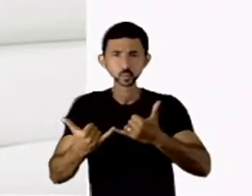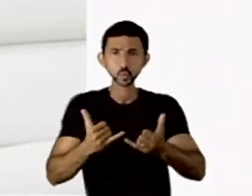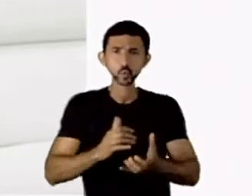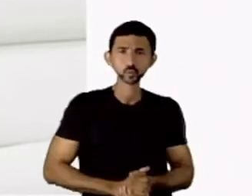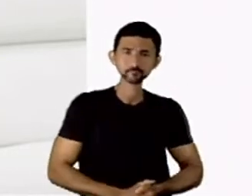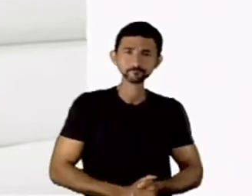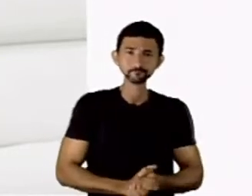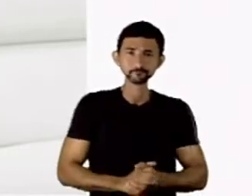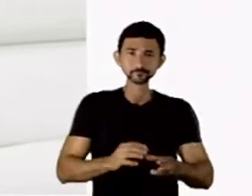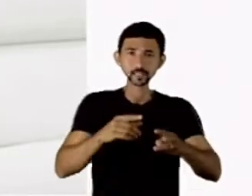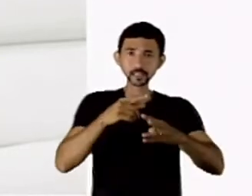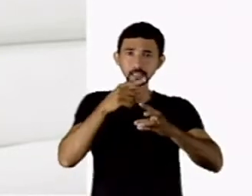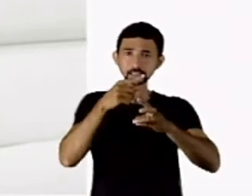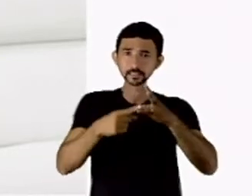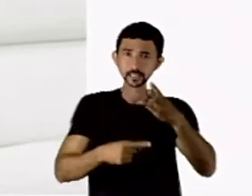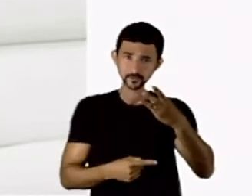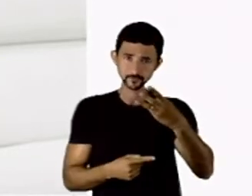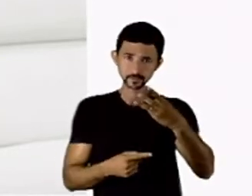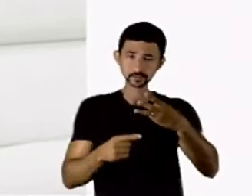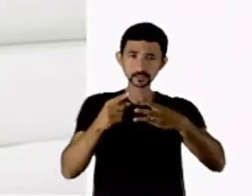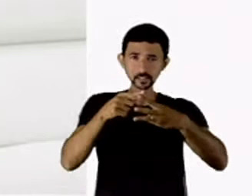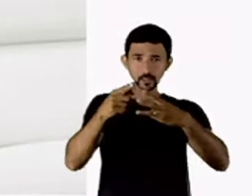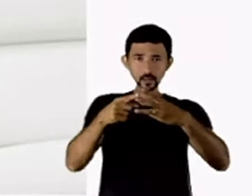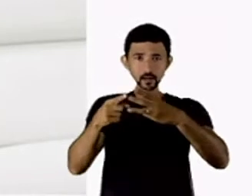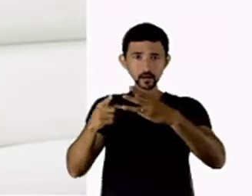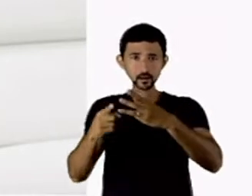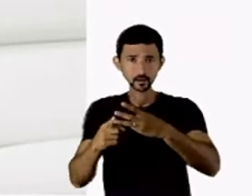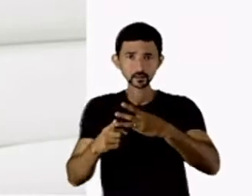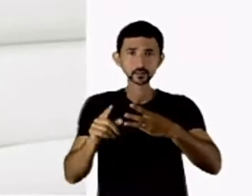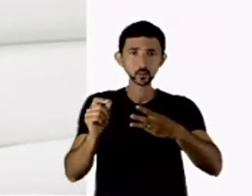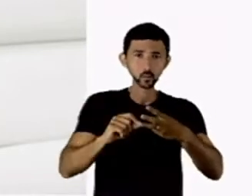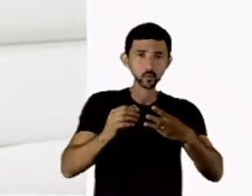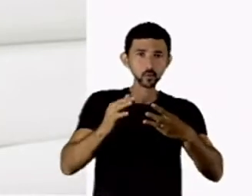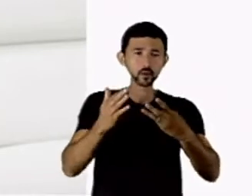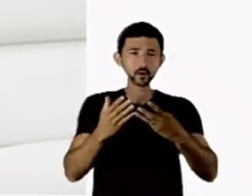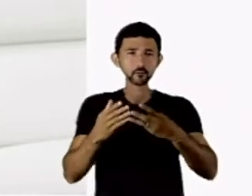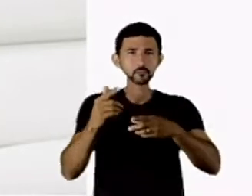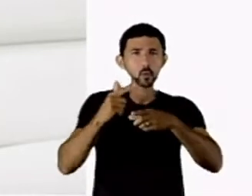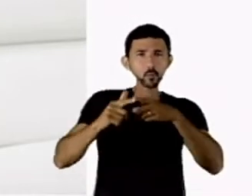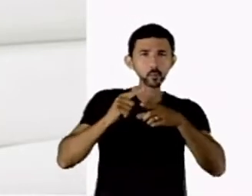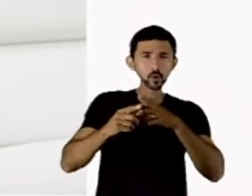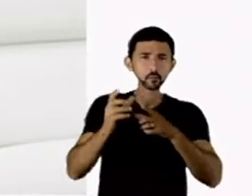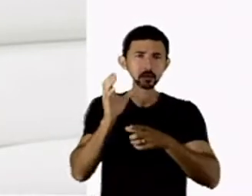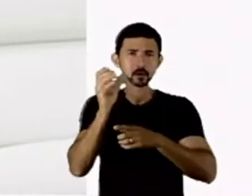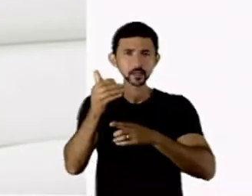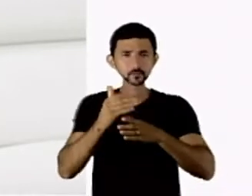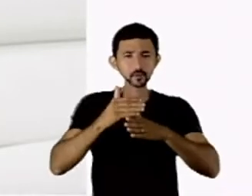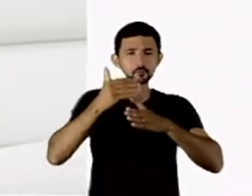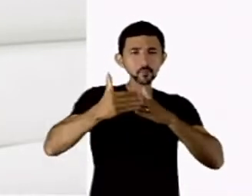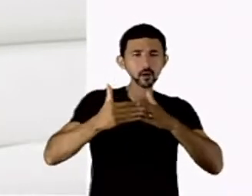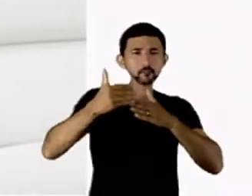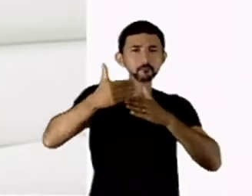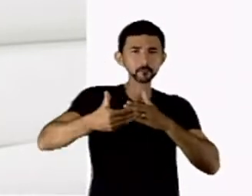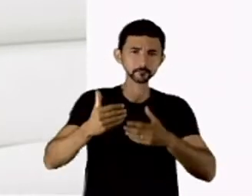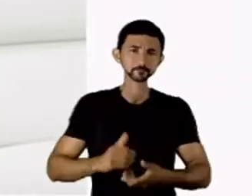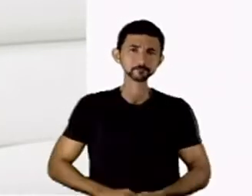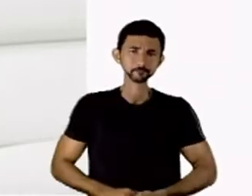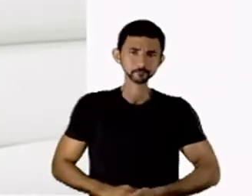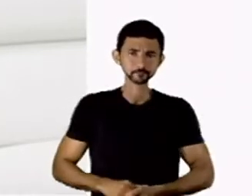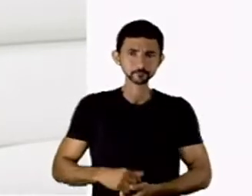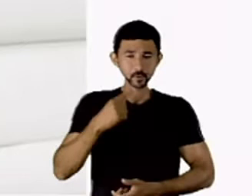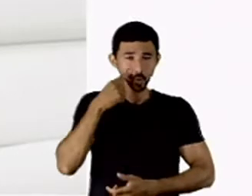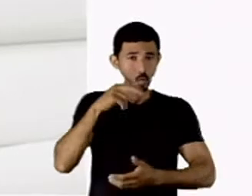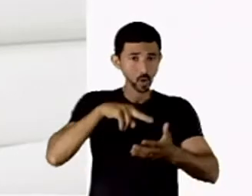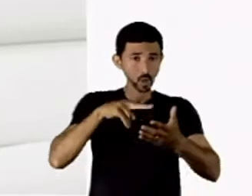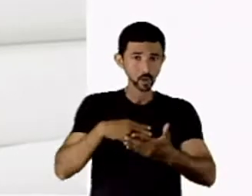por três fases. E cada uma possui um problema a ser solucionado. Lê comigo